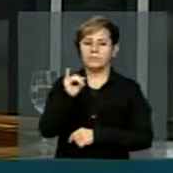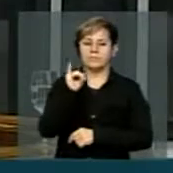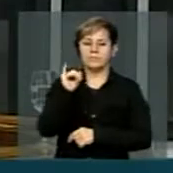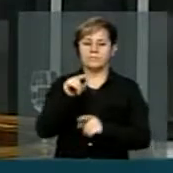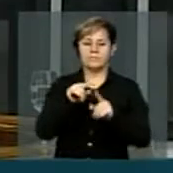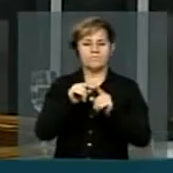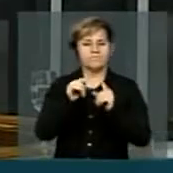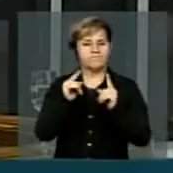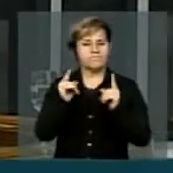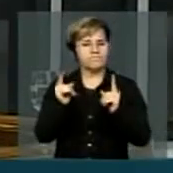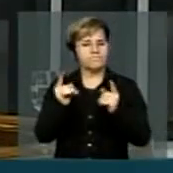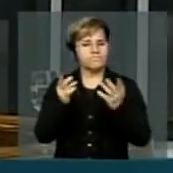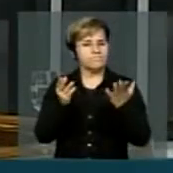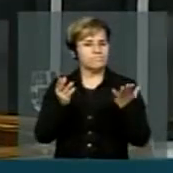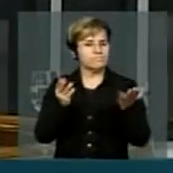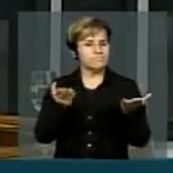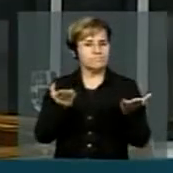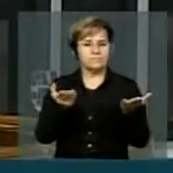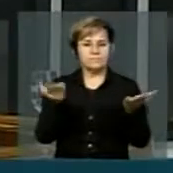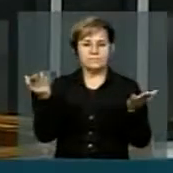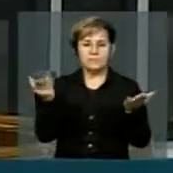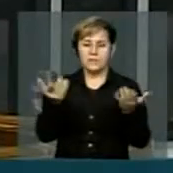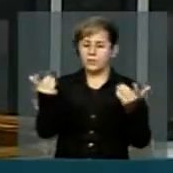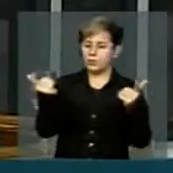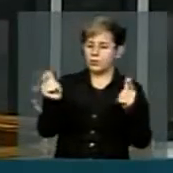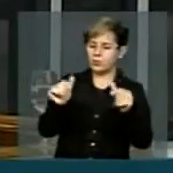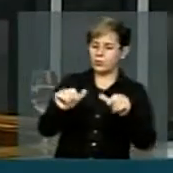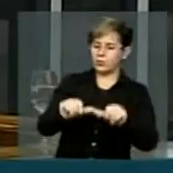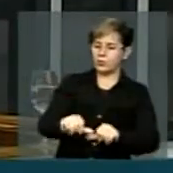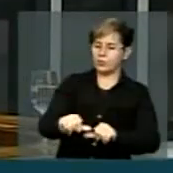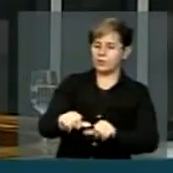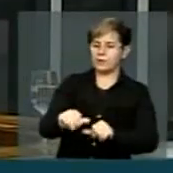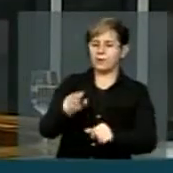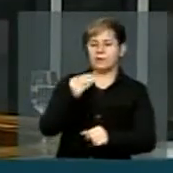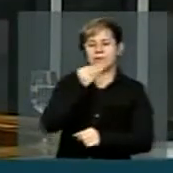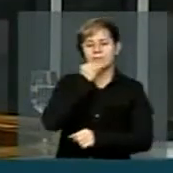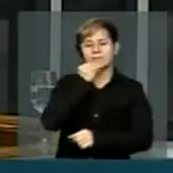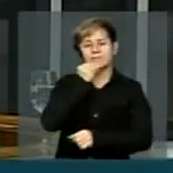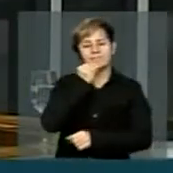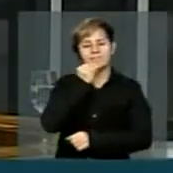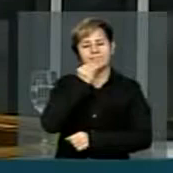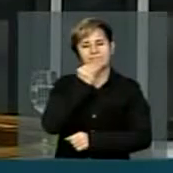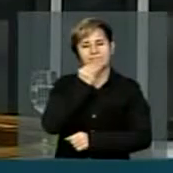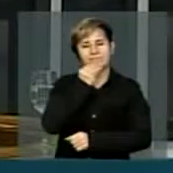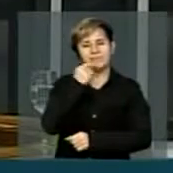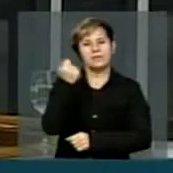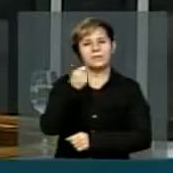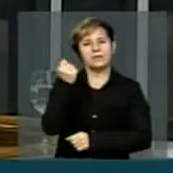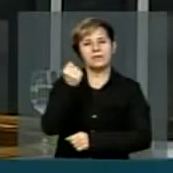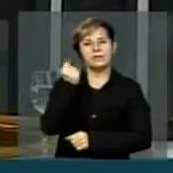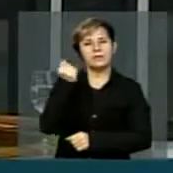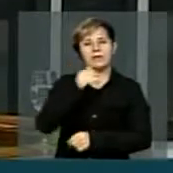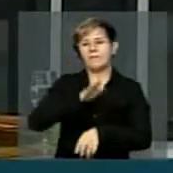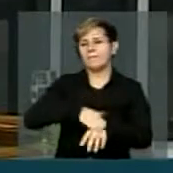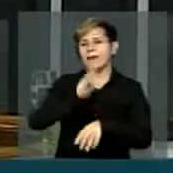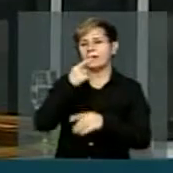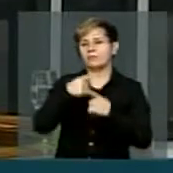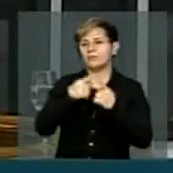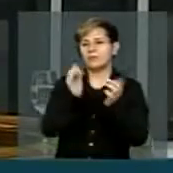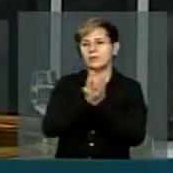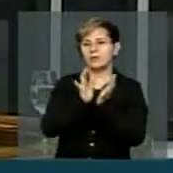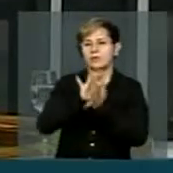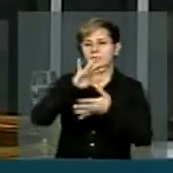porém essa queda ainda continua sendo insuficiente para que a região das